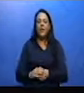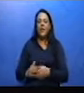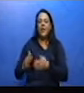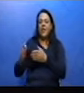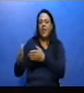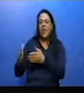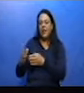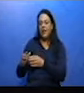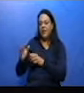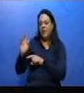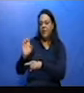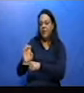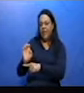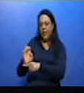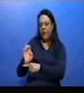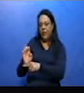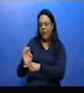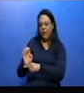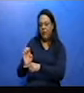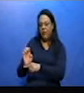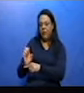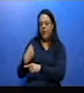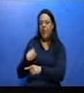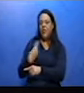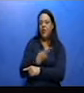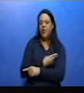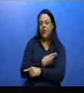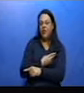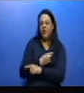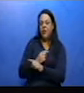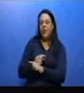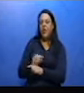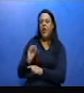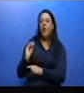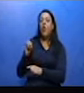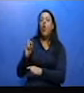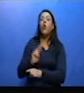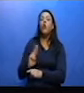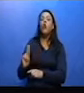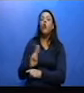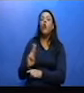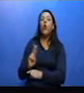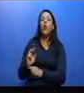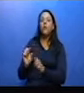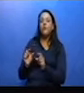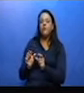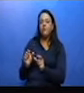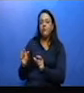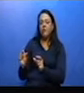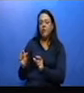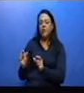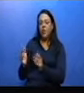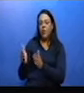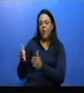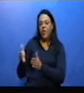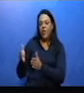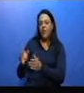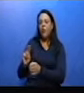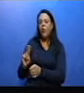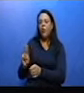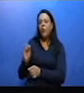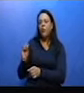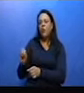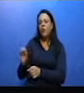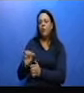aqui. Localizou? Coloca o nome da nossa capital aqui. Põe aqui na frente, pode ser aqui para o lado.